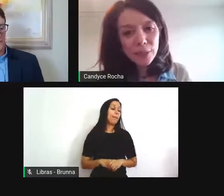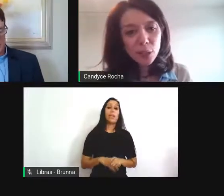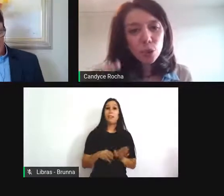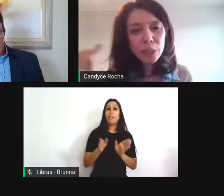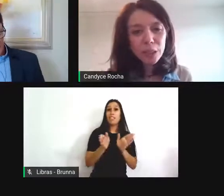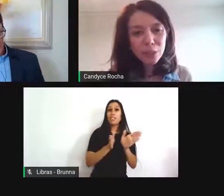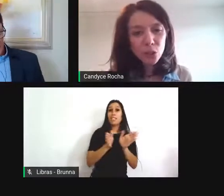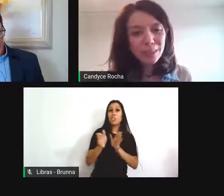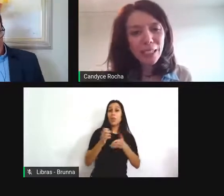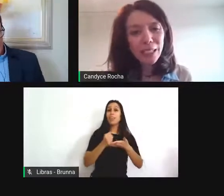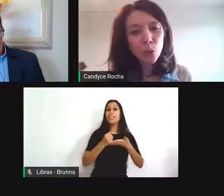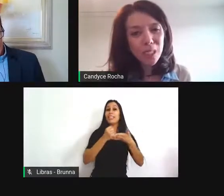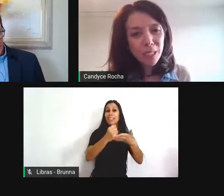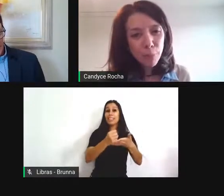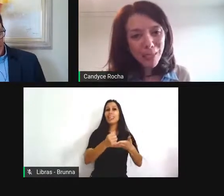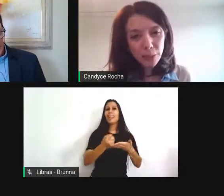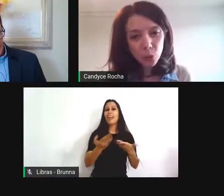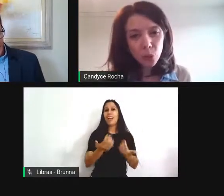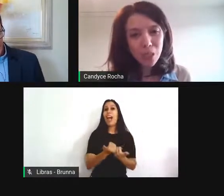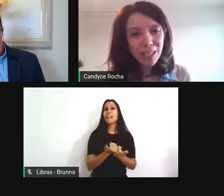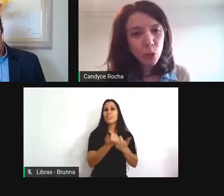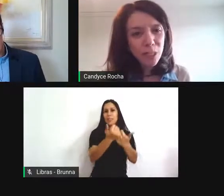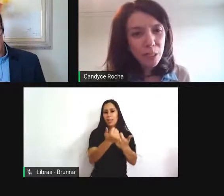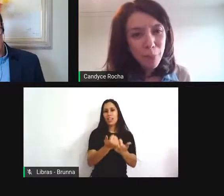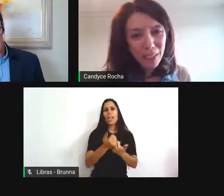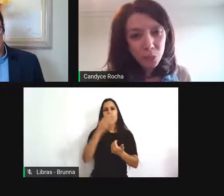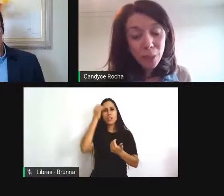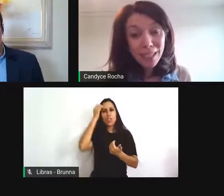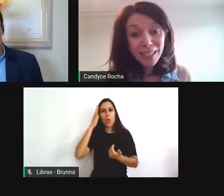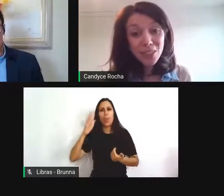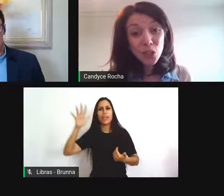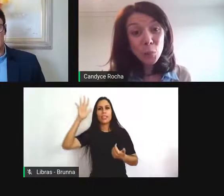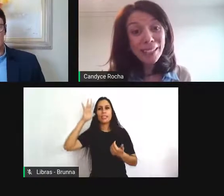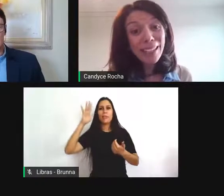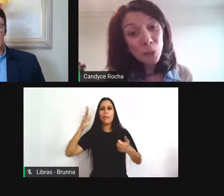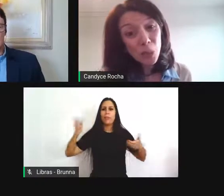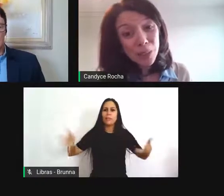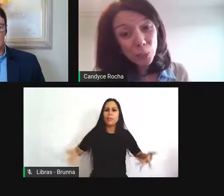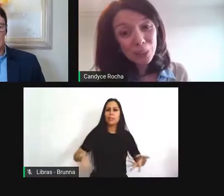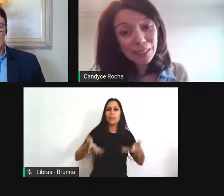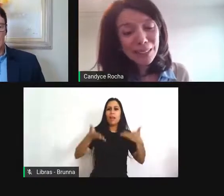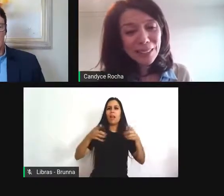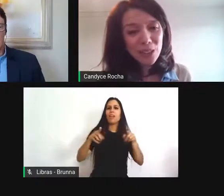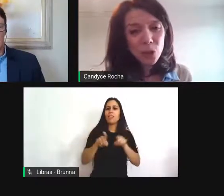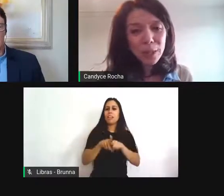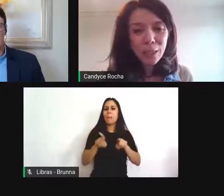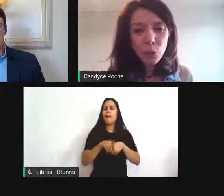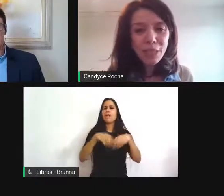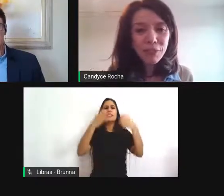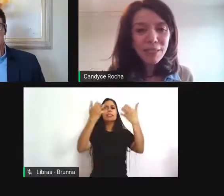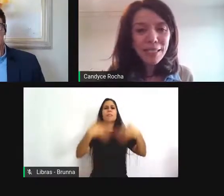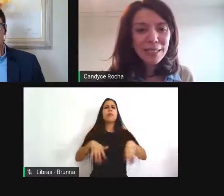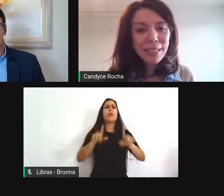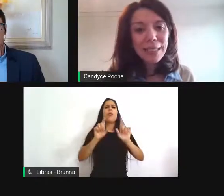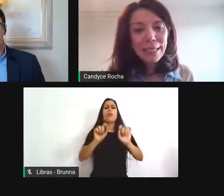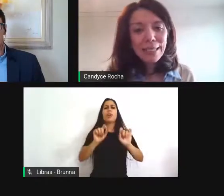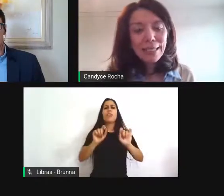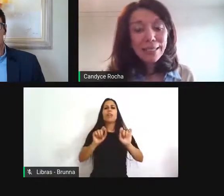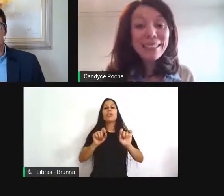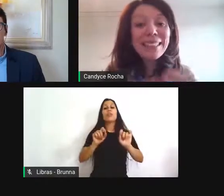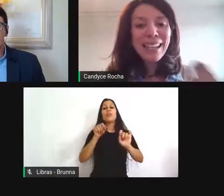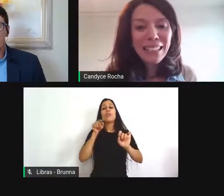assessoria, né? De assessoria, de dar conhecimento, de gerar conhecimento e de explicar. E uma coisa muito interessante que é o que ele